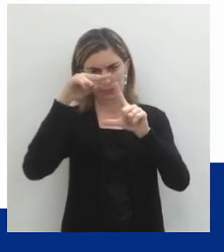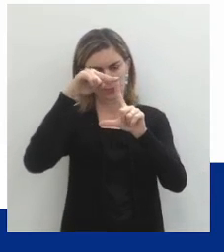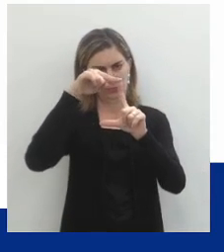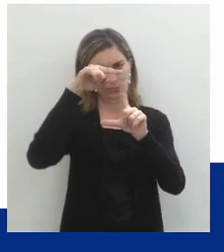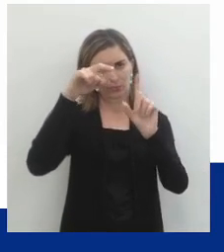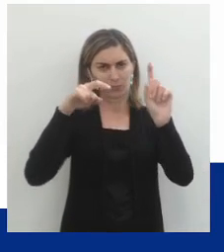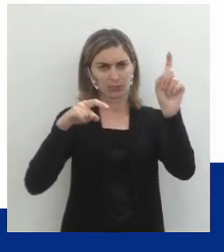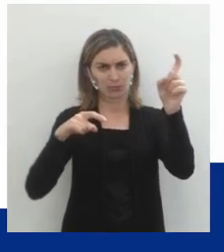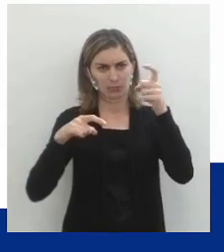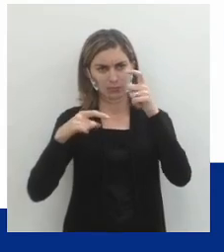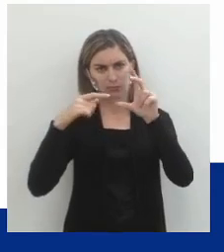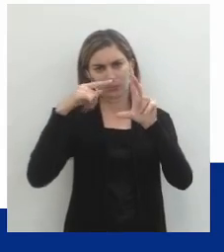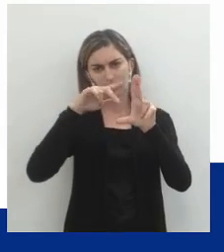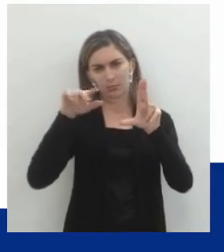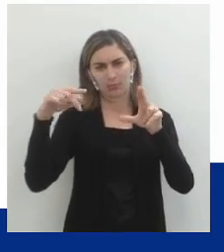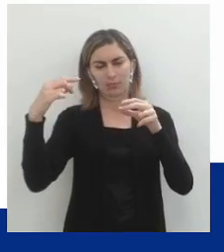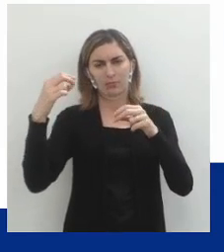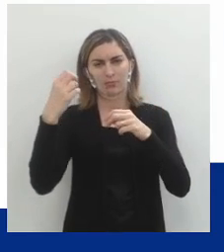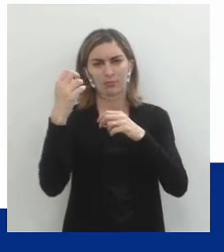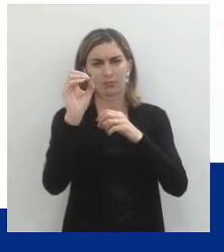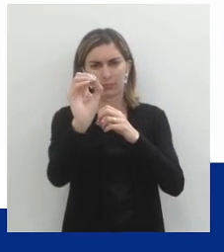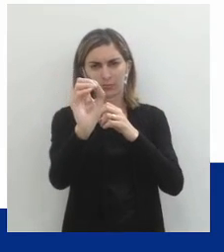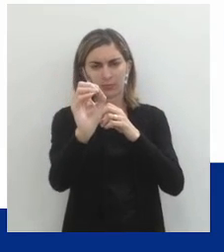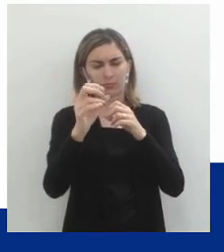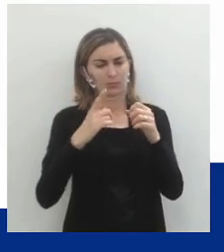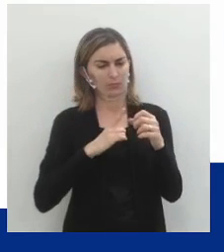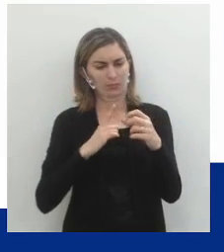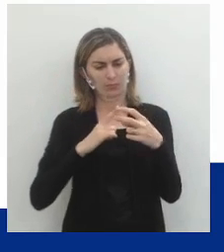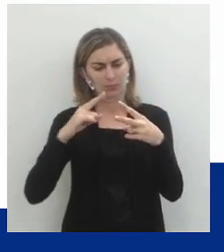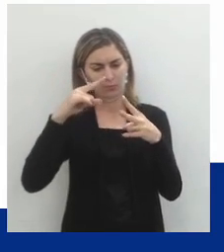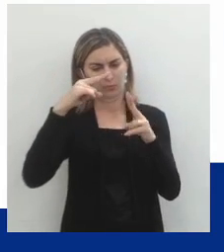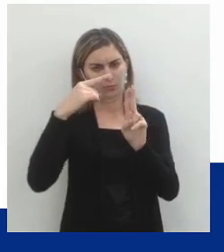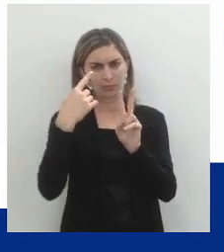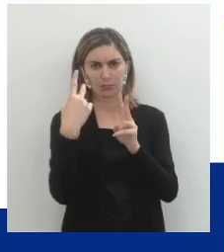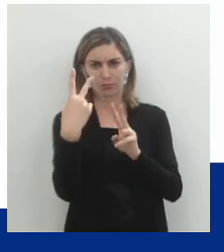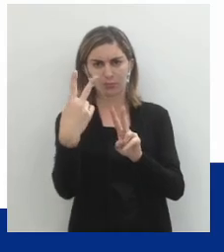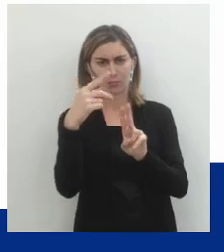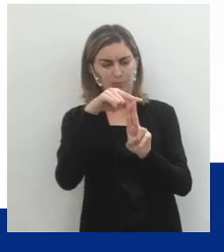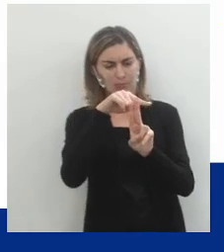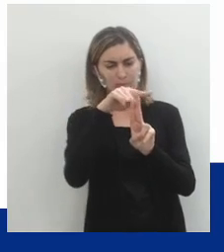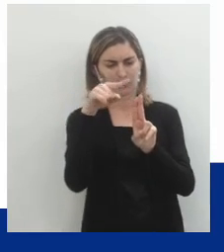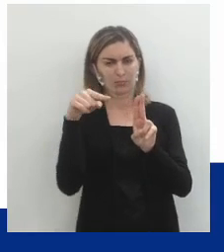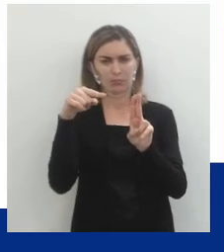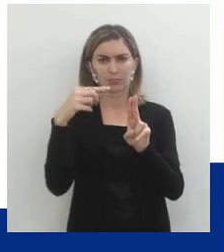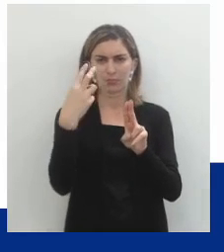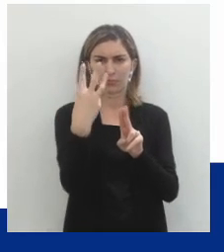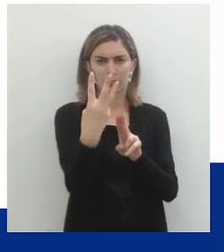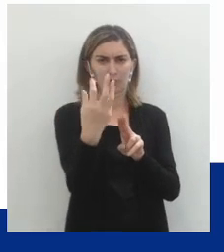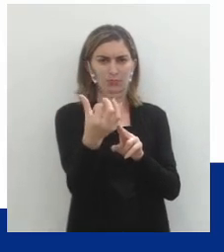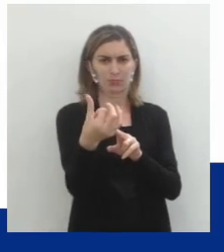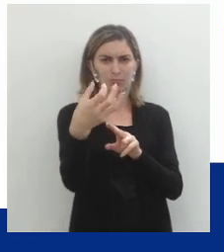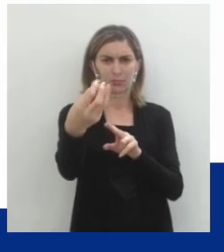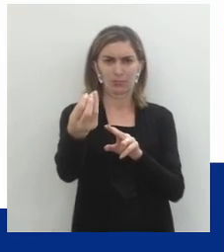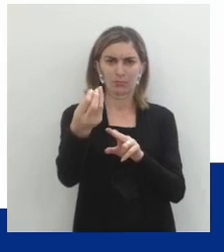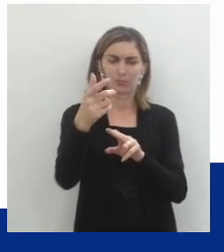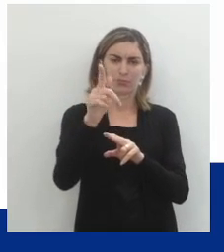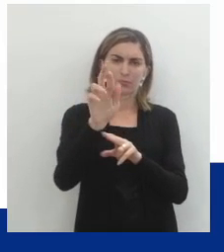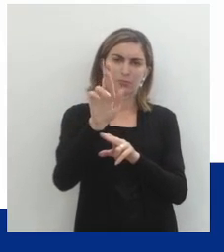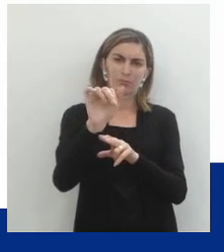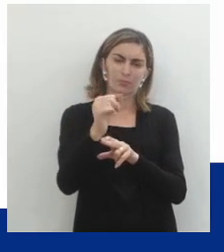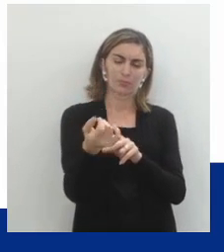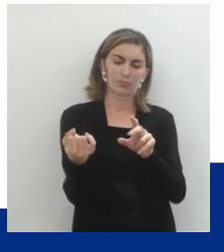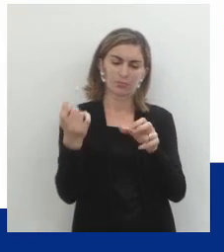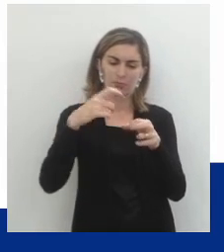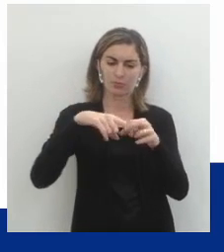aqui, ó, igual a 0. Observe que aqui eu tenho o 2π, ou 360 graus, e eu volto a ter